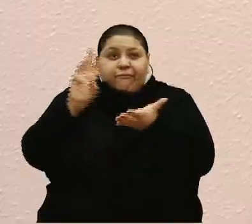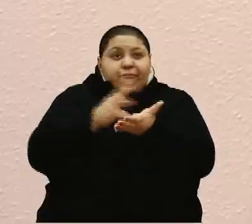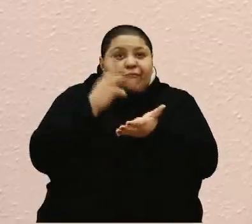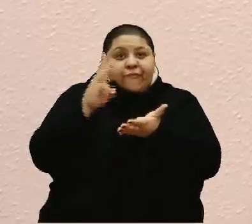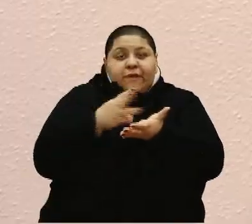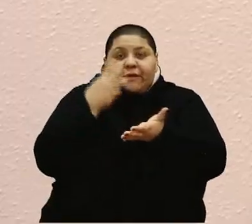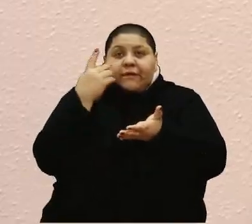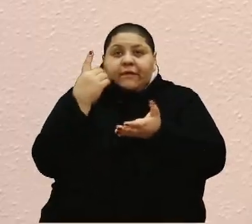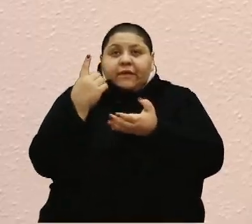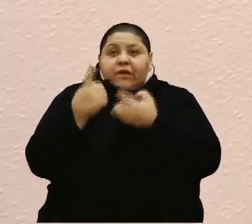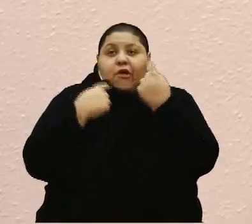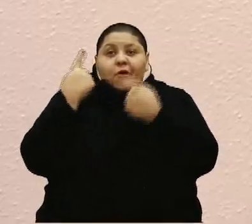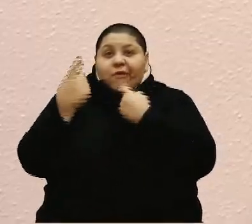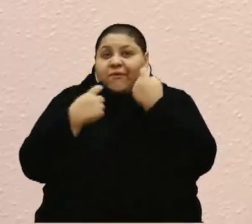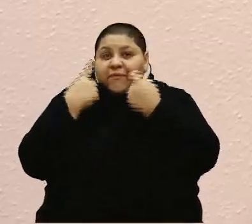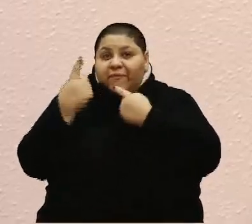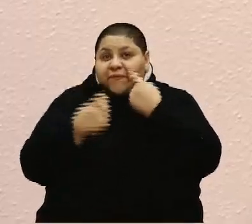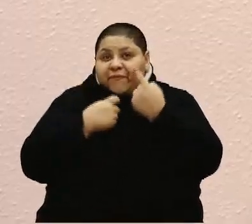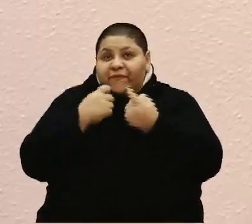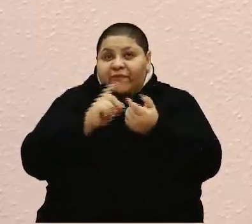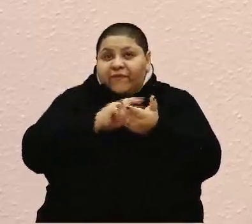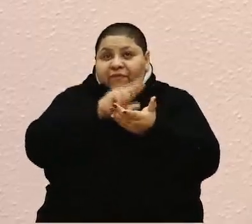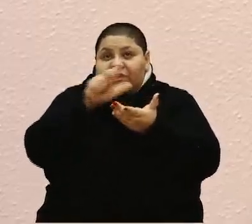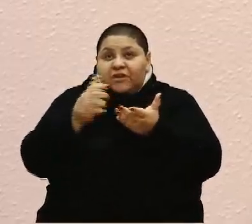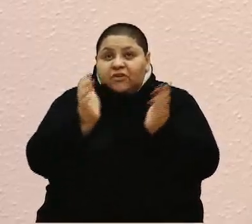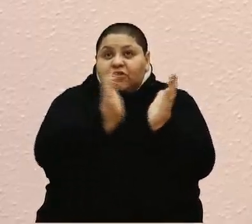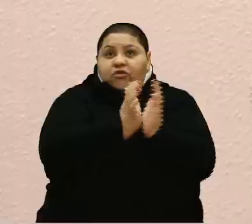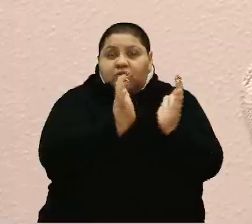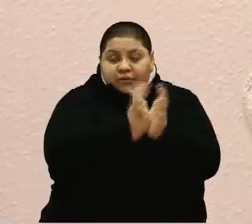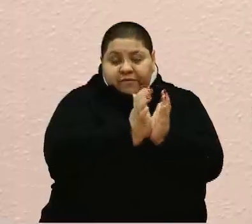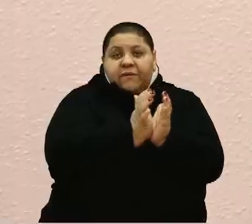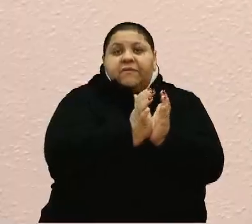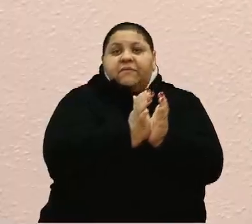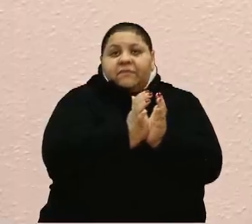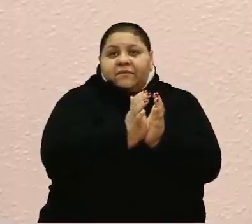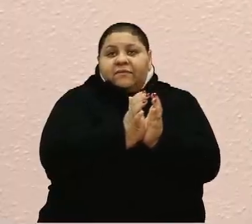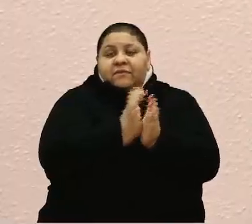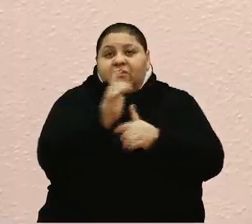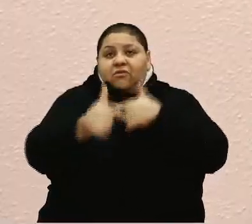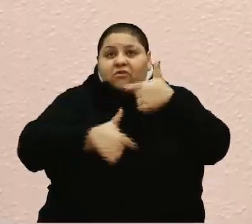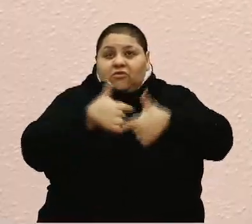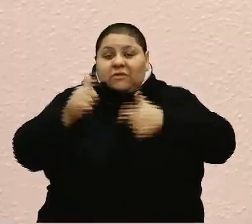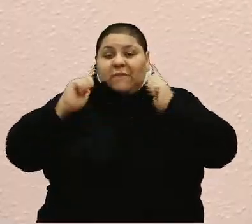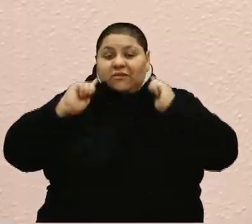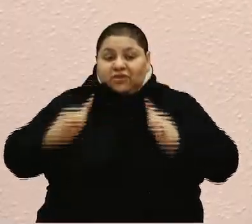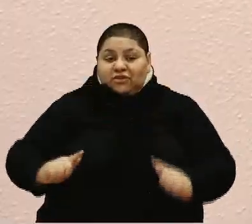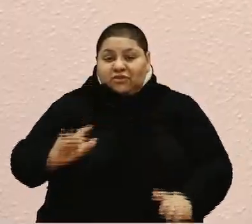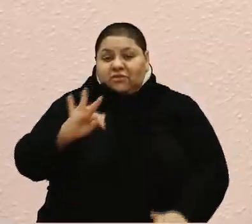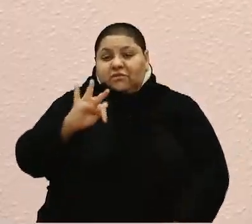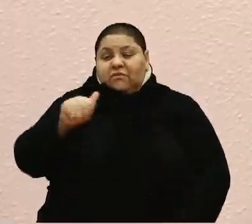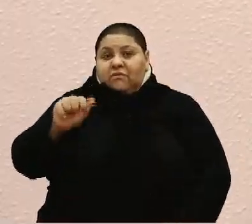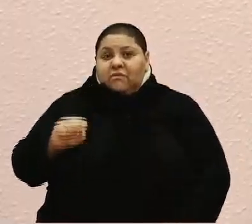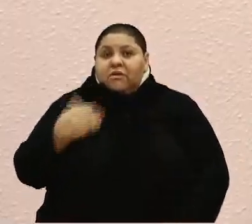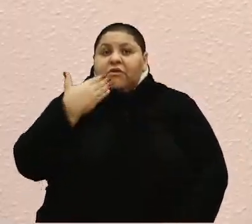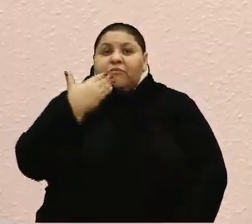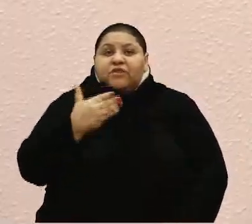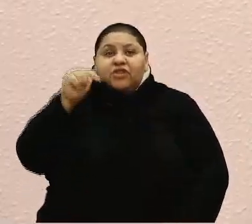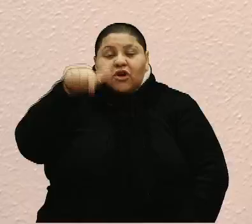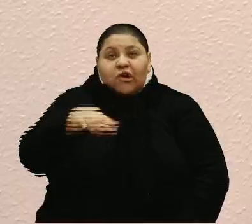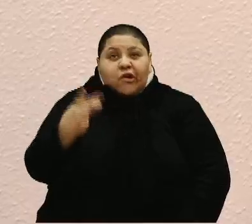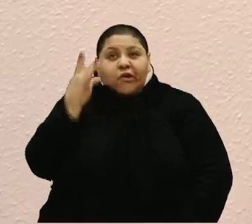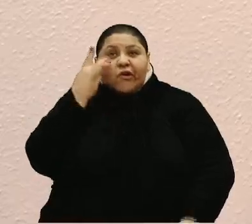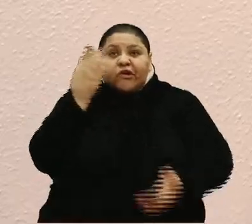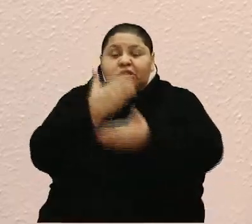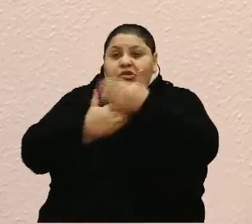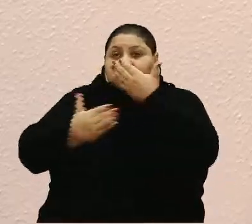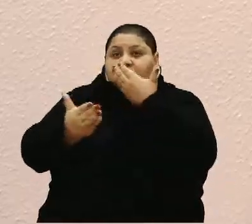a manifestação de preocupação de diversos colegas sobre a atual gestão da FAS, e queria pedir aqui a atenção de todos